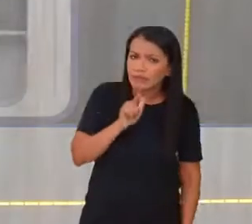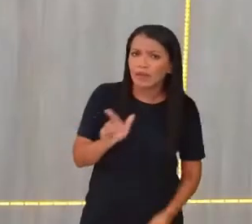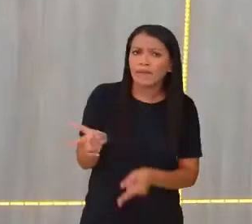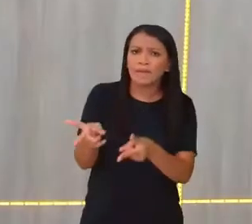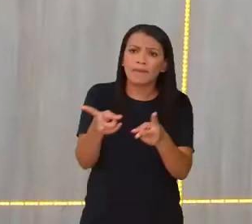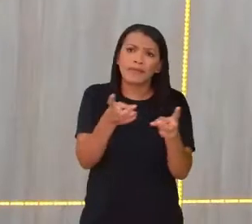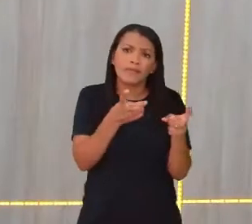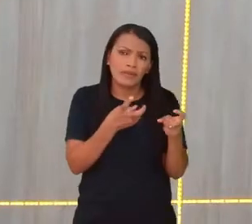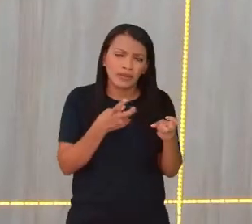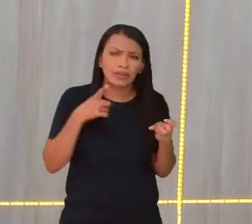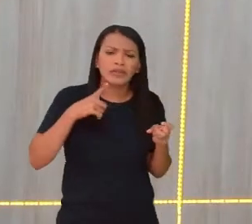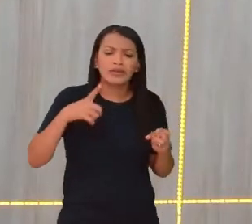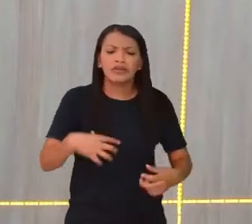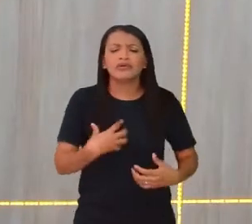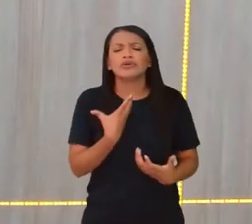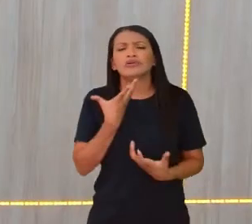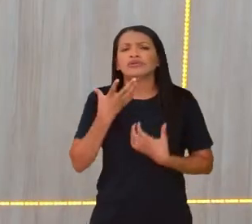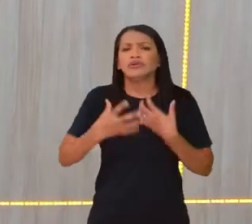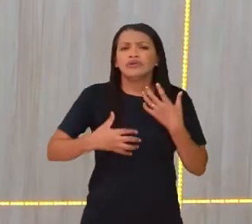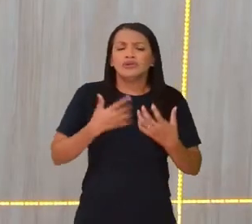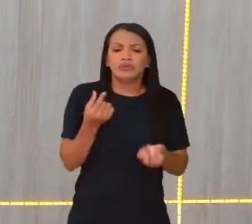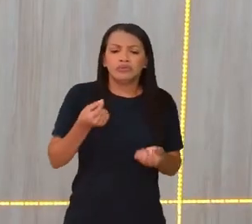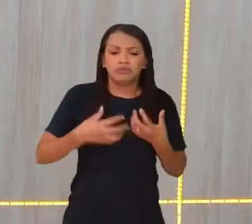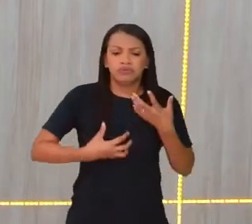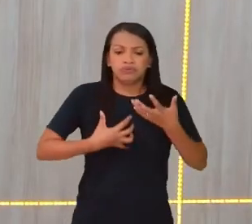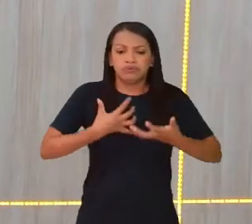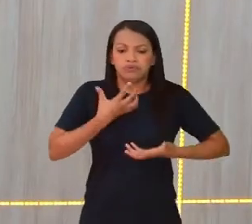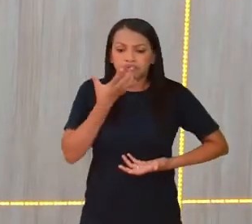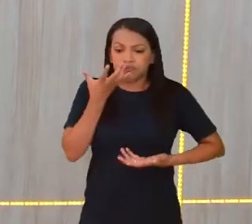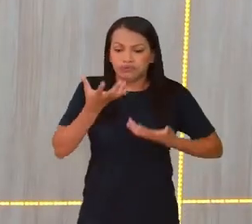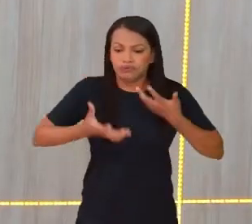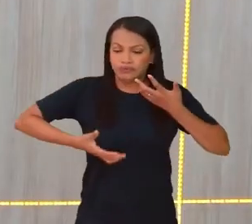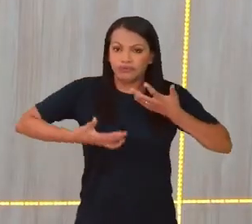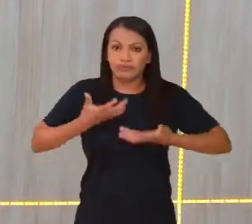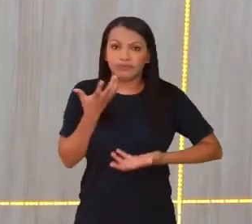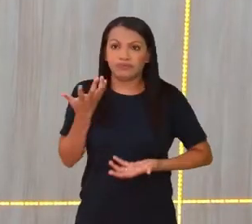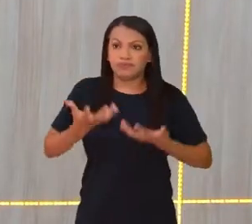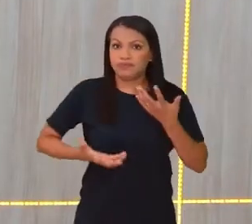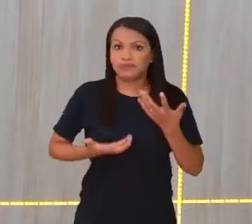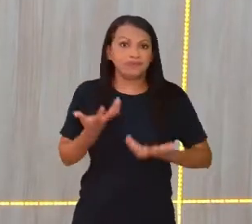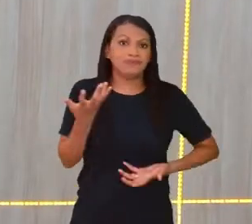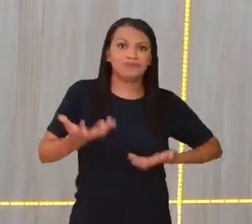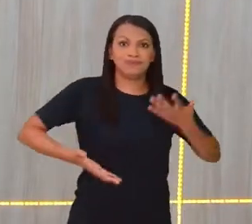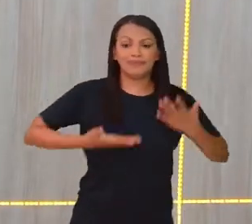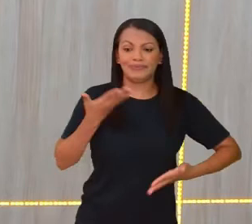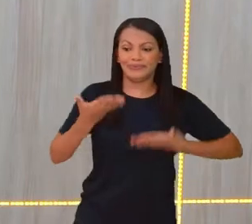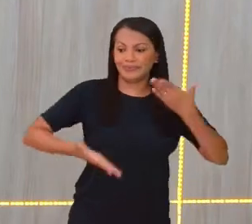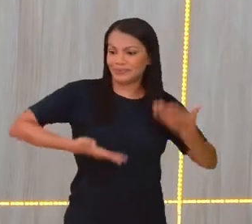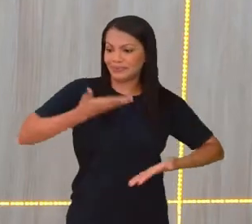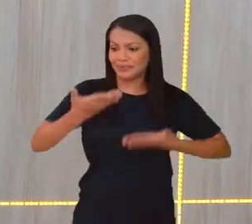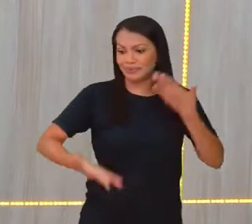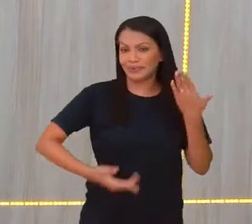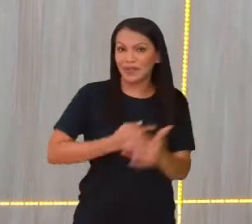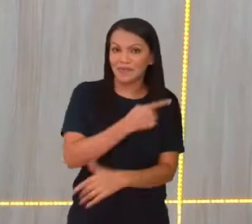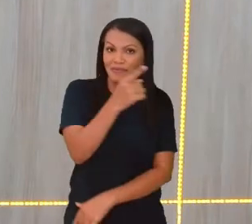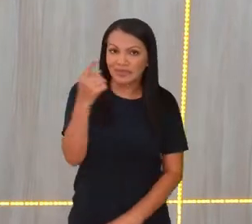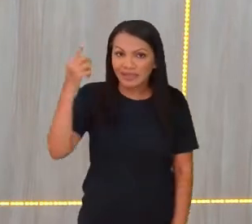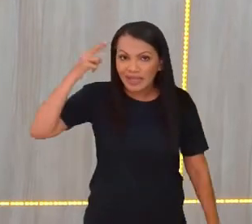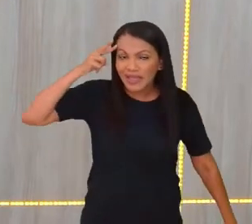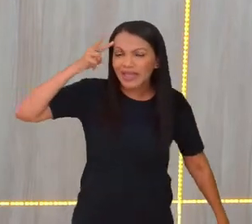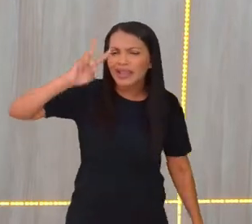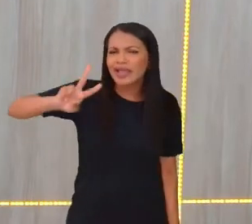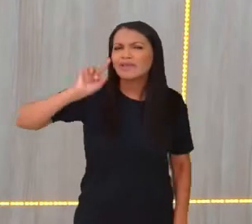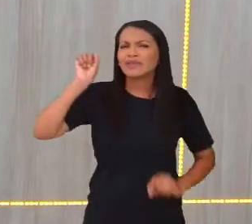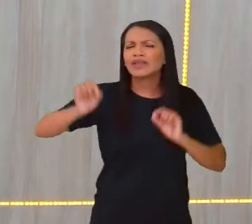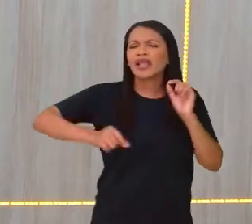mais que a adrenalina esteja em alta, né, ali, você esteja, né, super empolgado, mas você lembra, né,